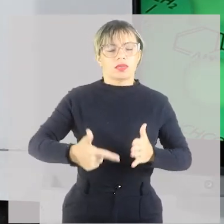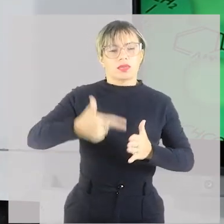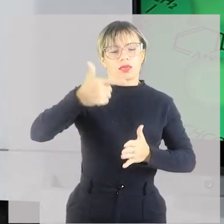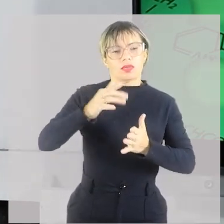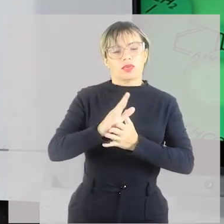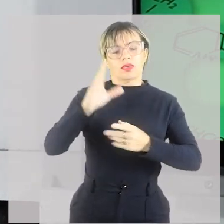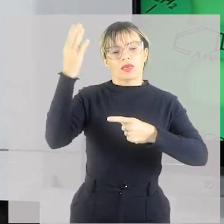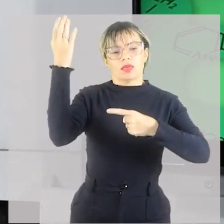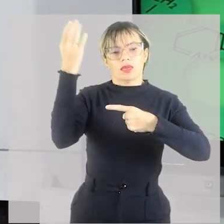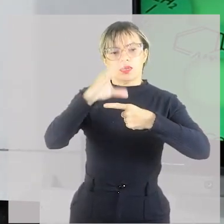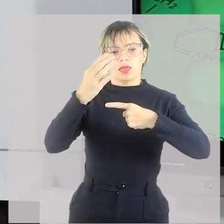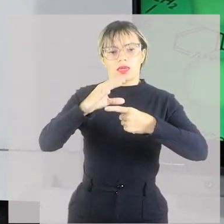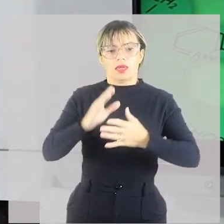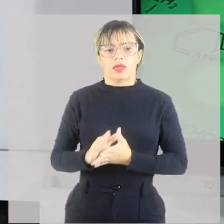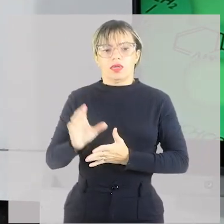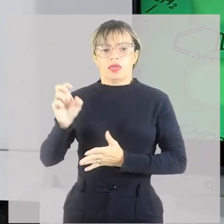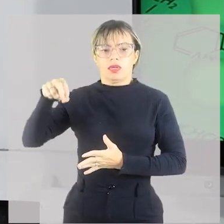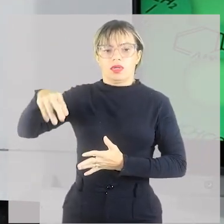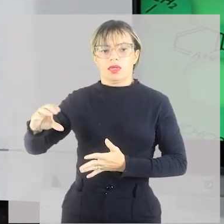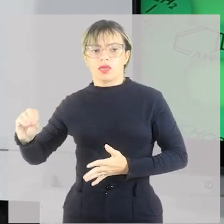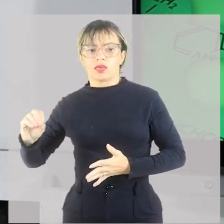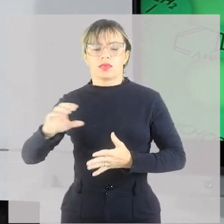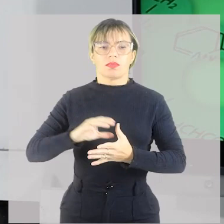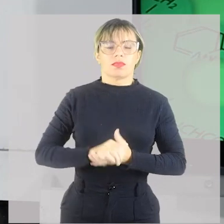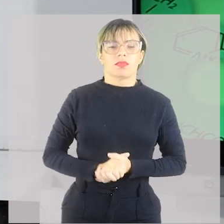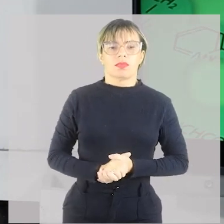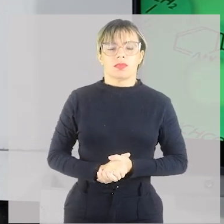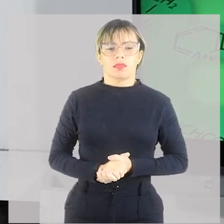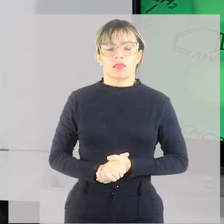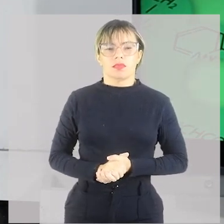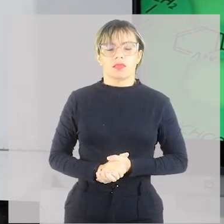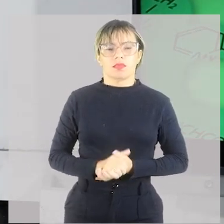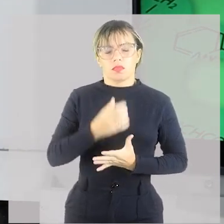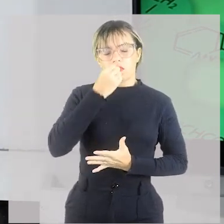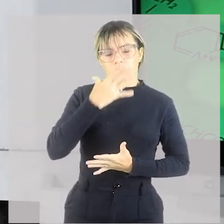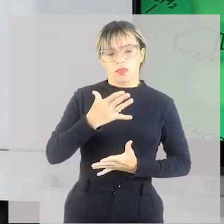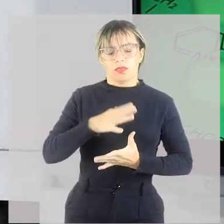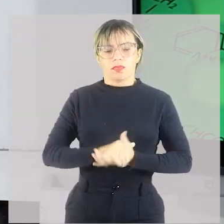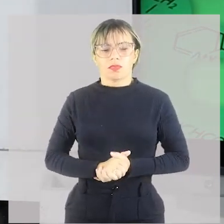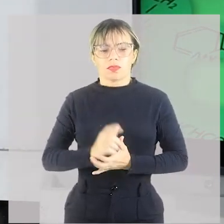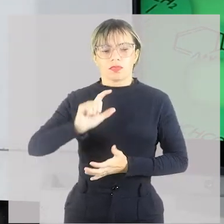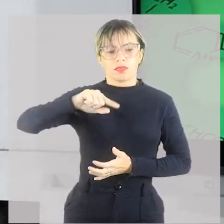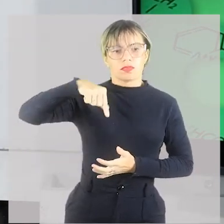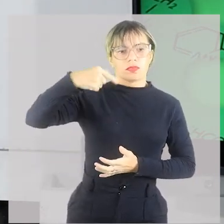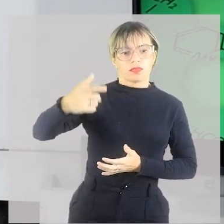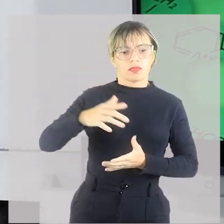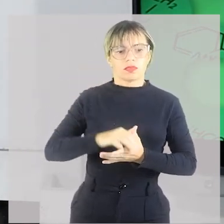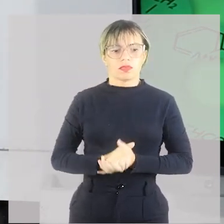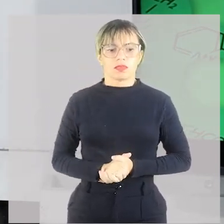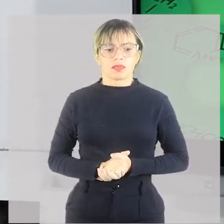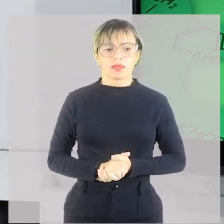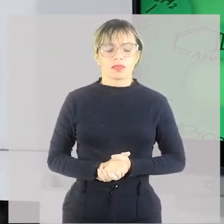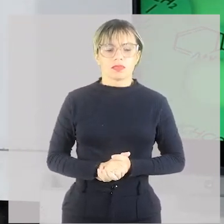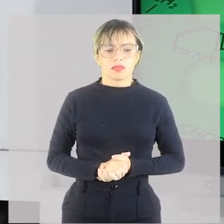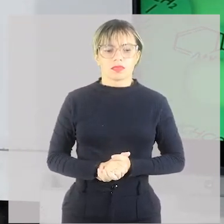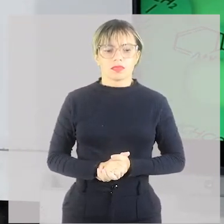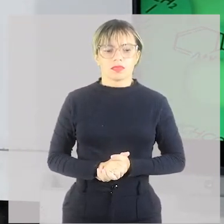tenho cis, but, 2N. De boa, né? Outra aqui, ó.